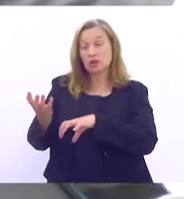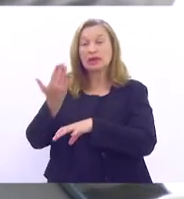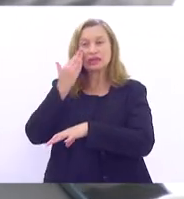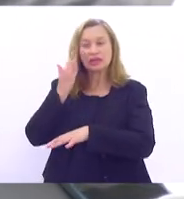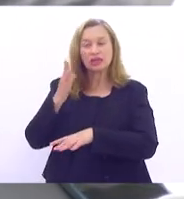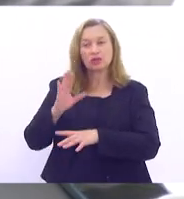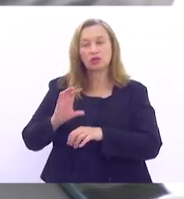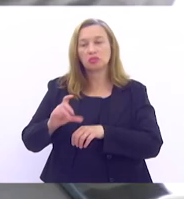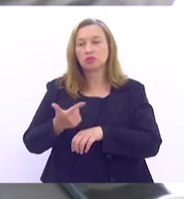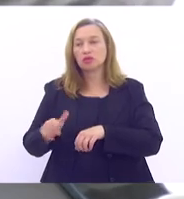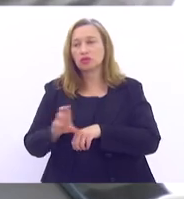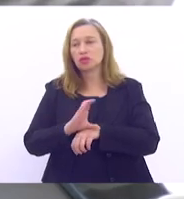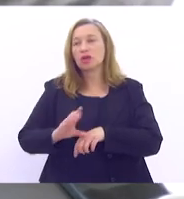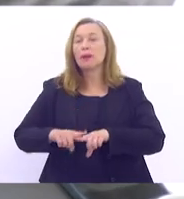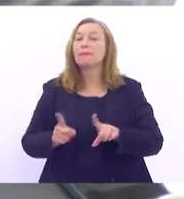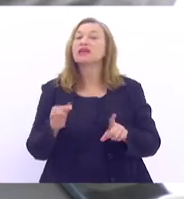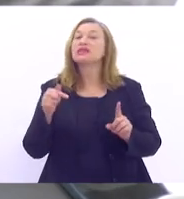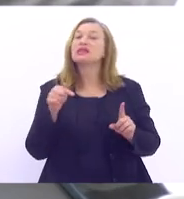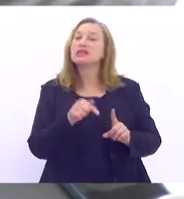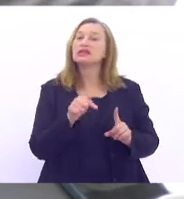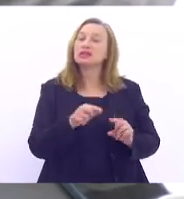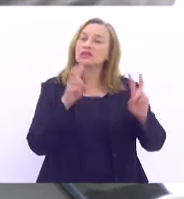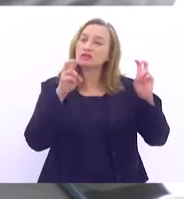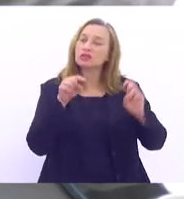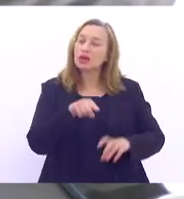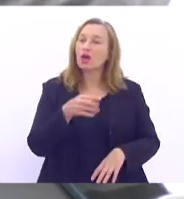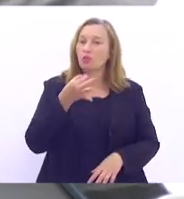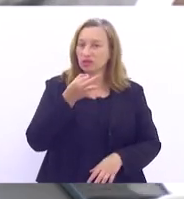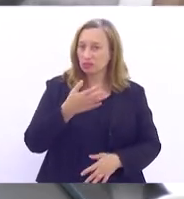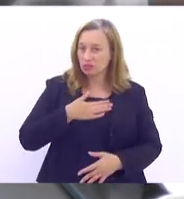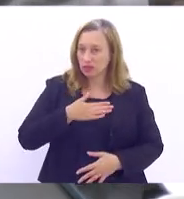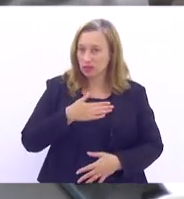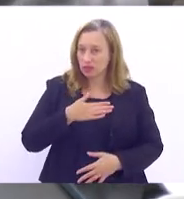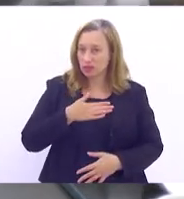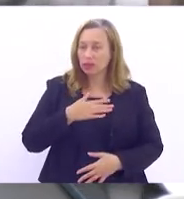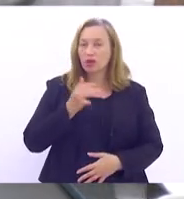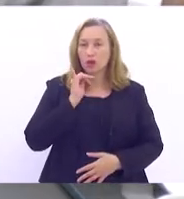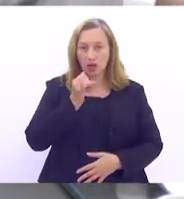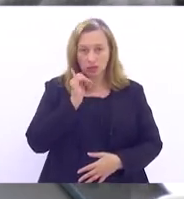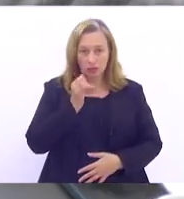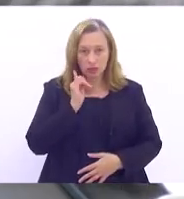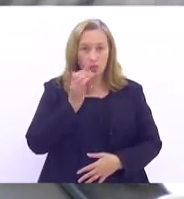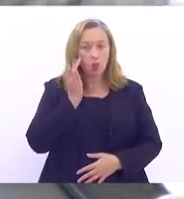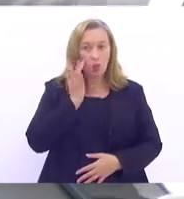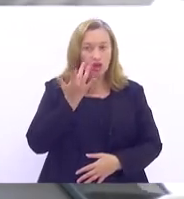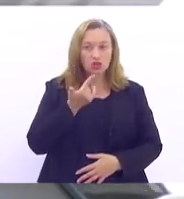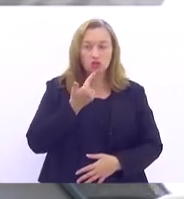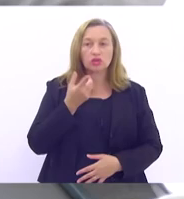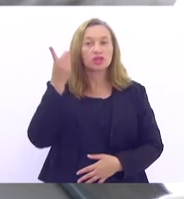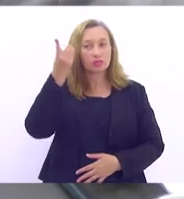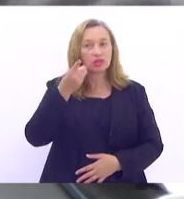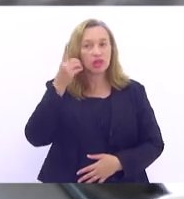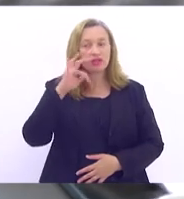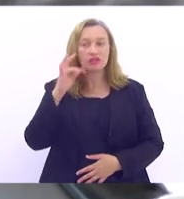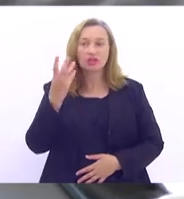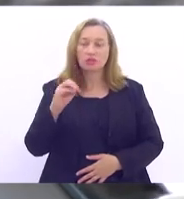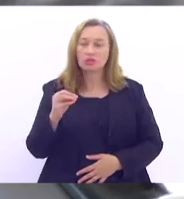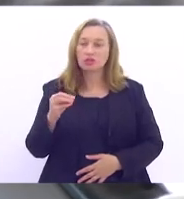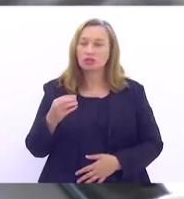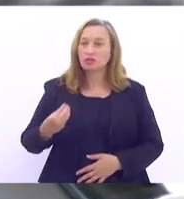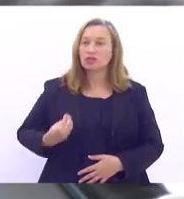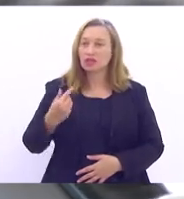inconstitucional. Mas, nesse caso aqui, a minha sugestão, né, ao relator, eu acho que o deputado Filipinho não se